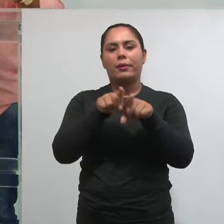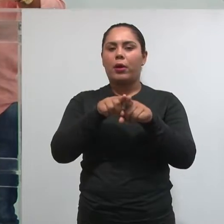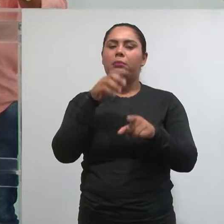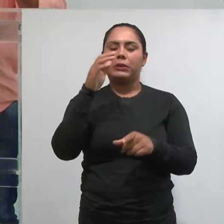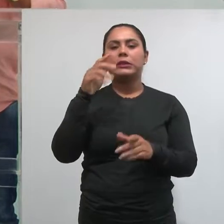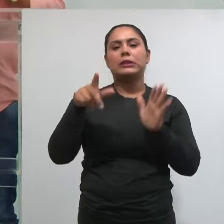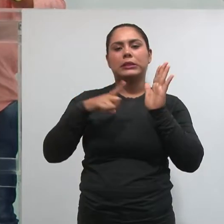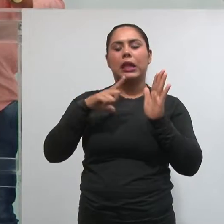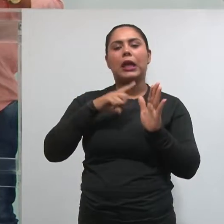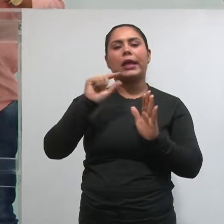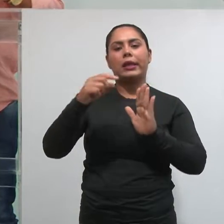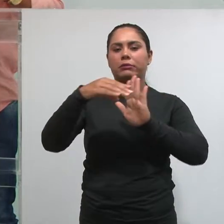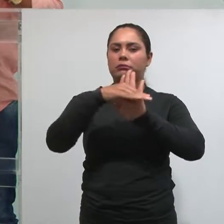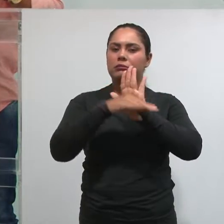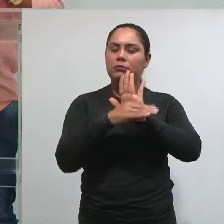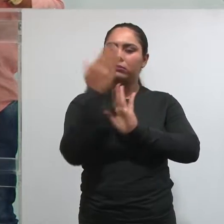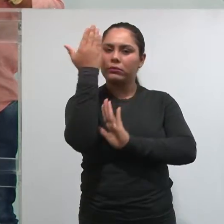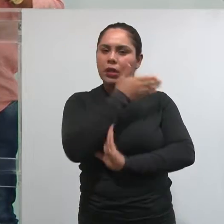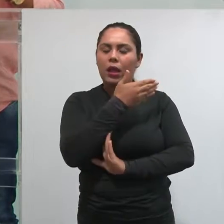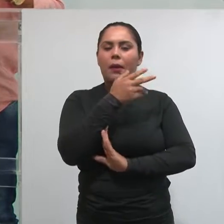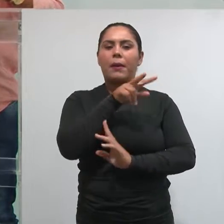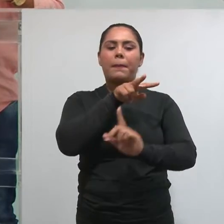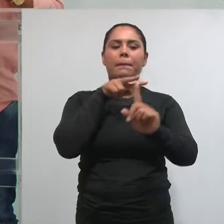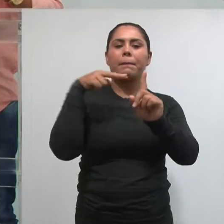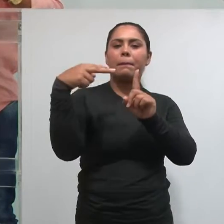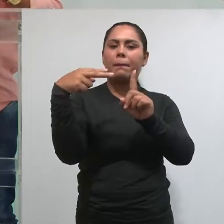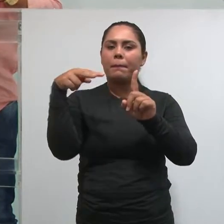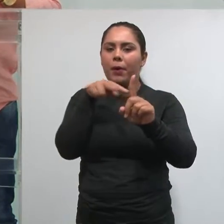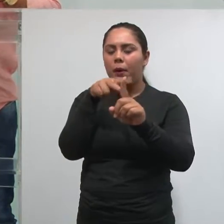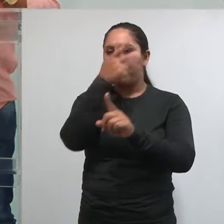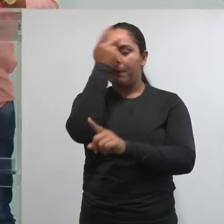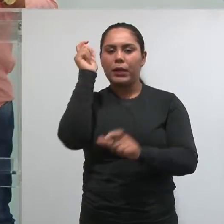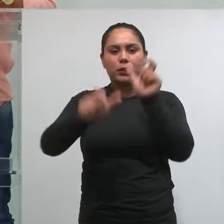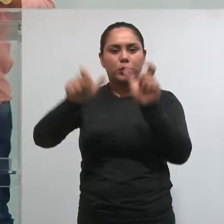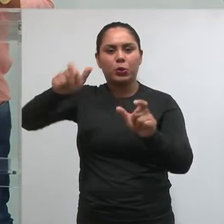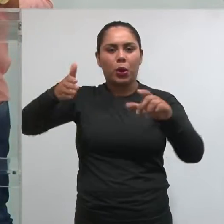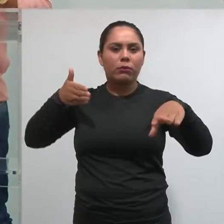afirmativas. Ela visa o ingresso, né, de